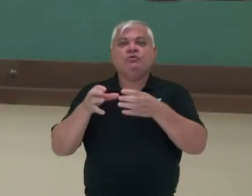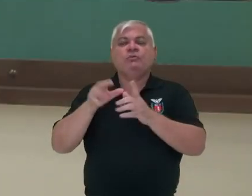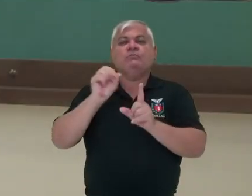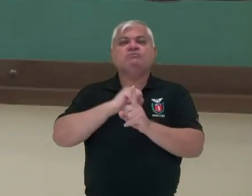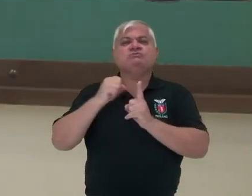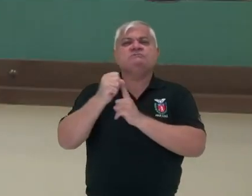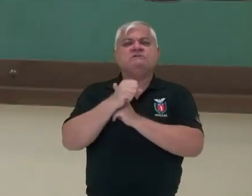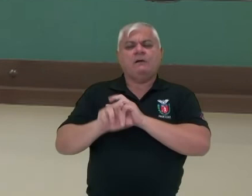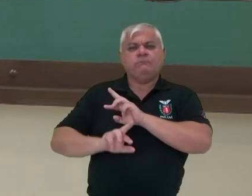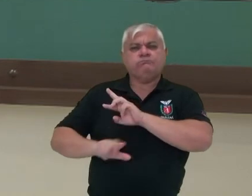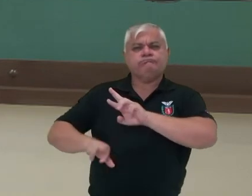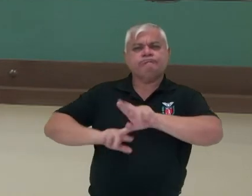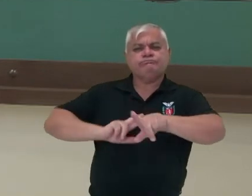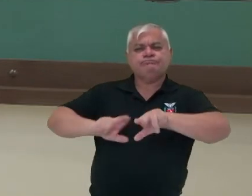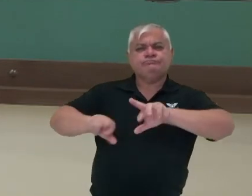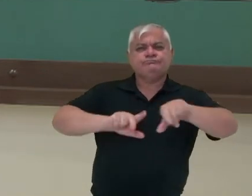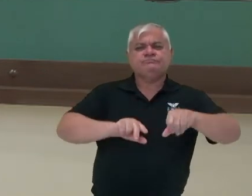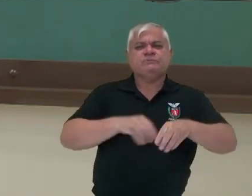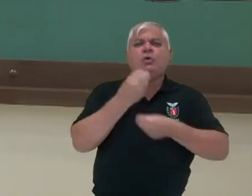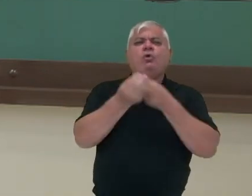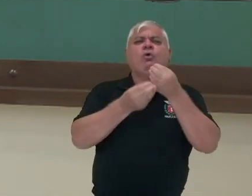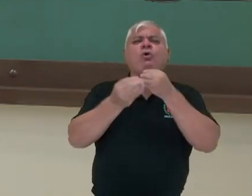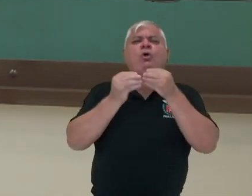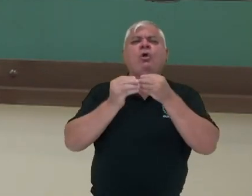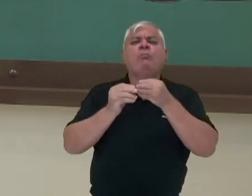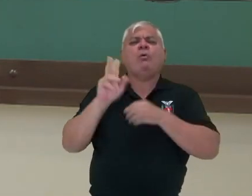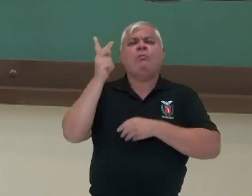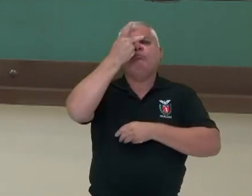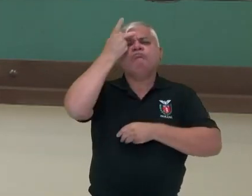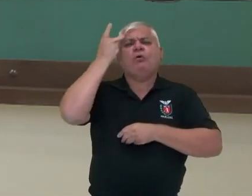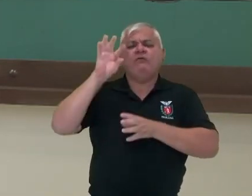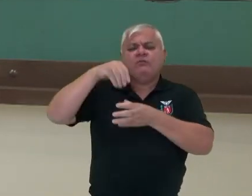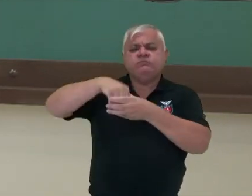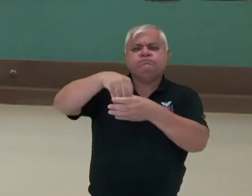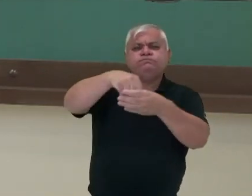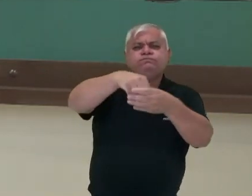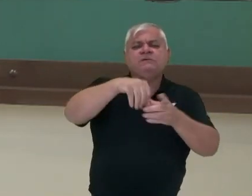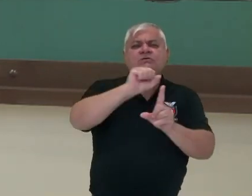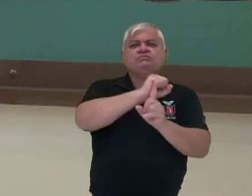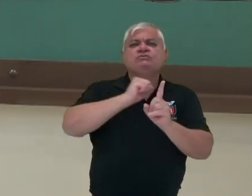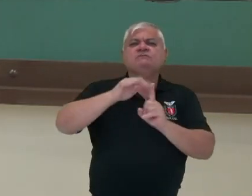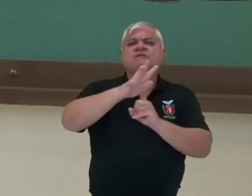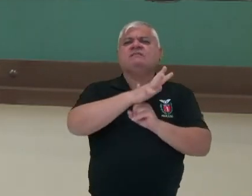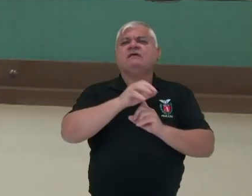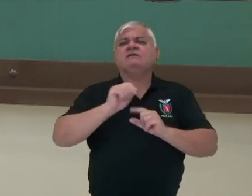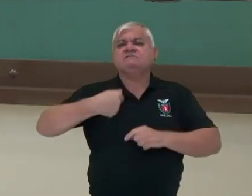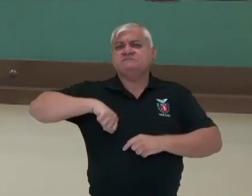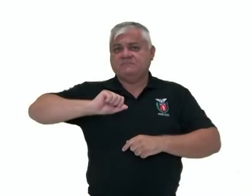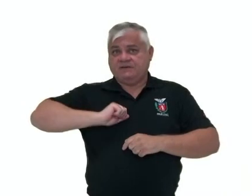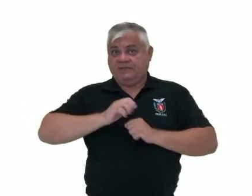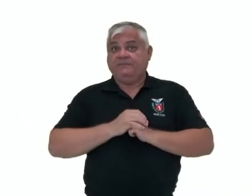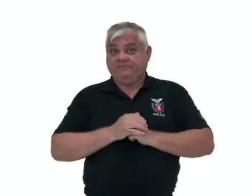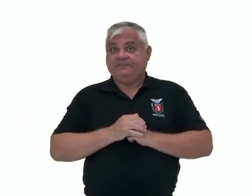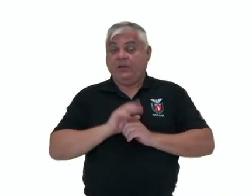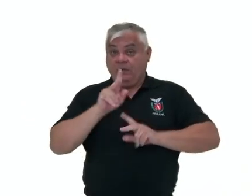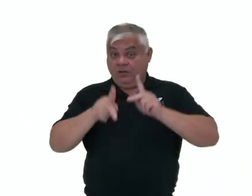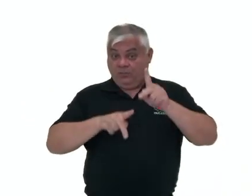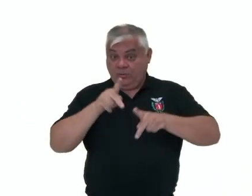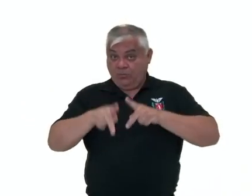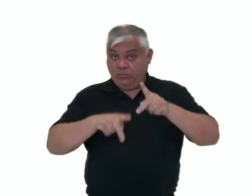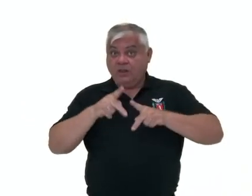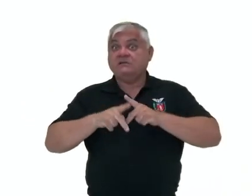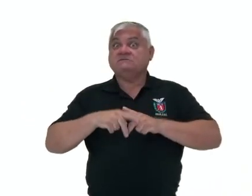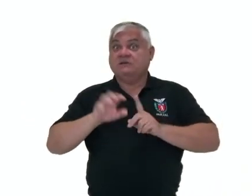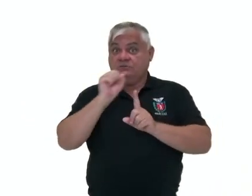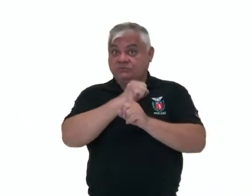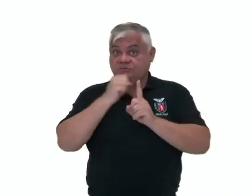distintos. Como era composta a sociedade colonial espanhola? A população hispano-americana estava dividida